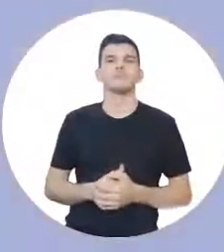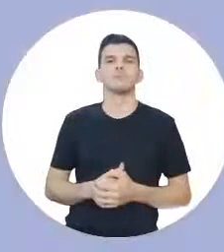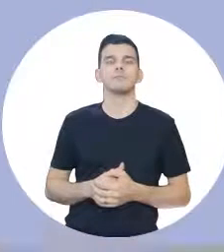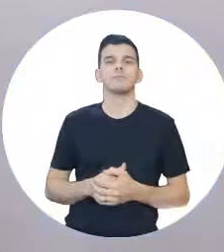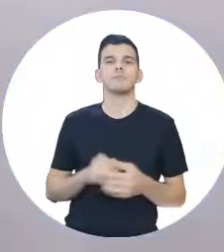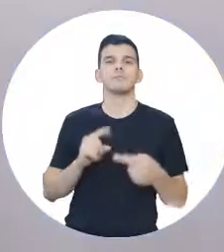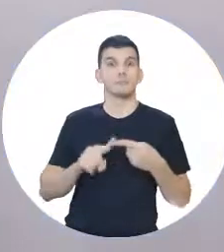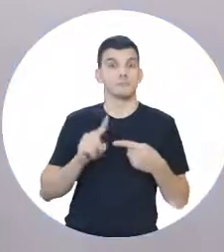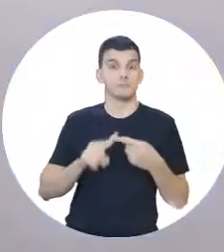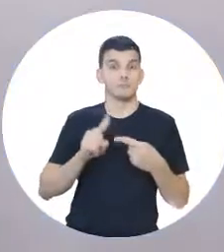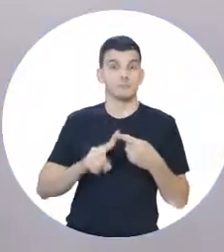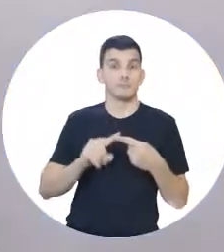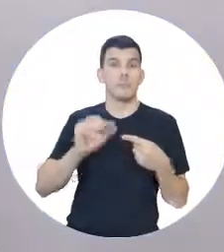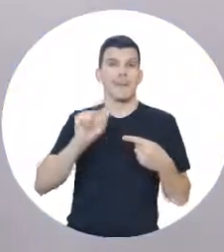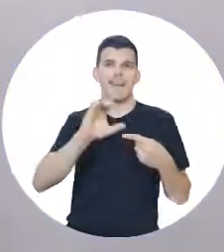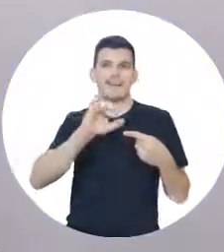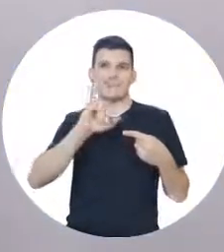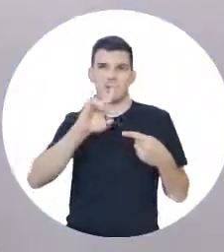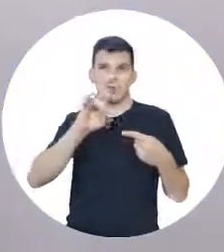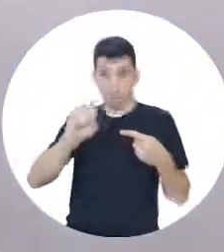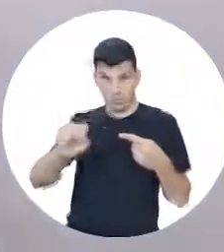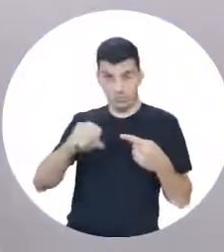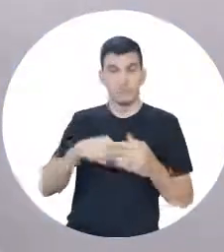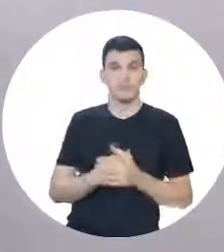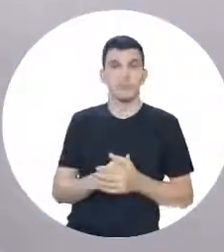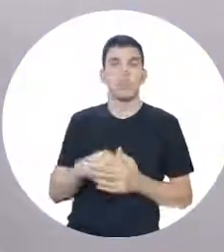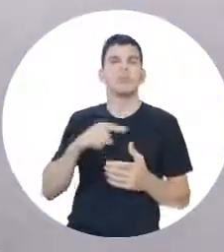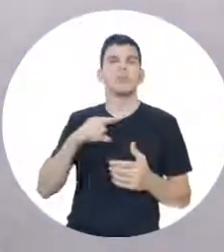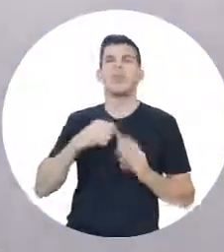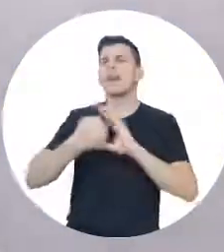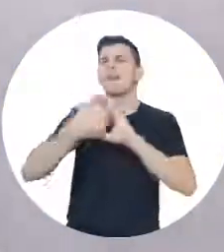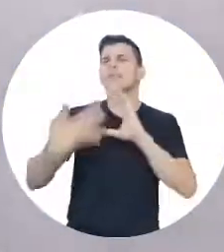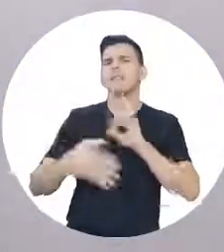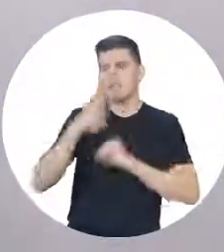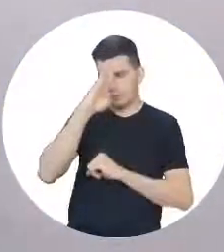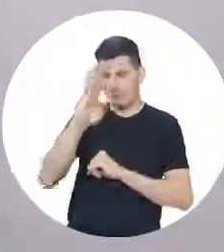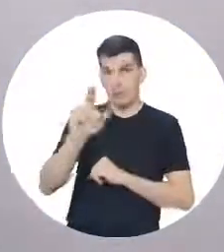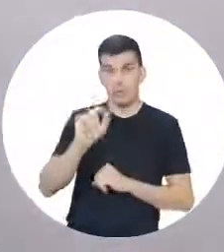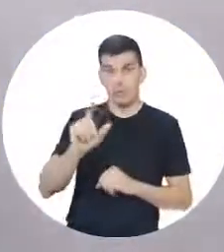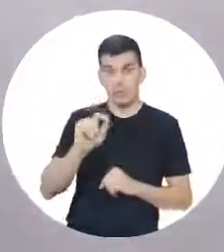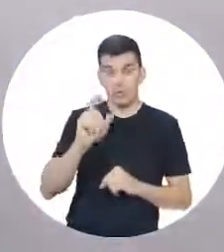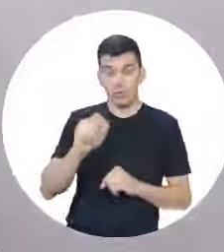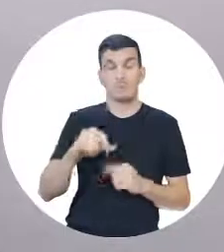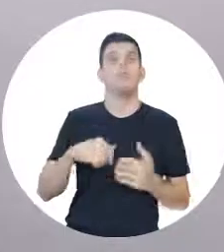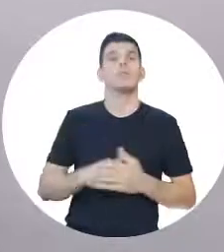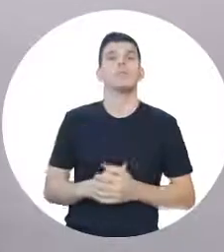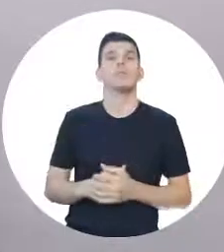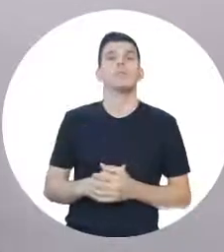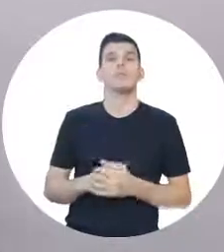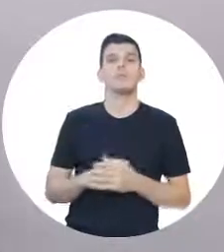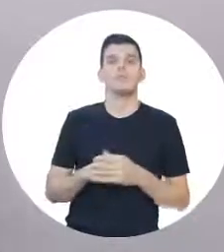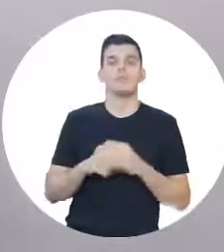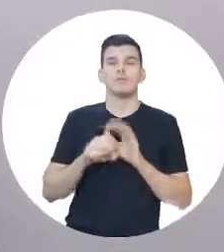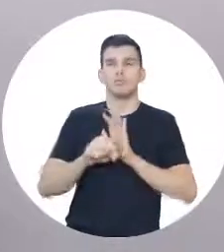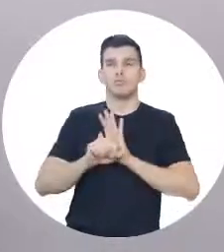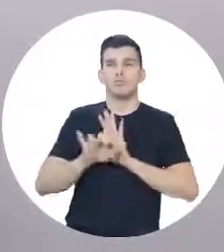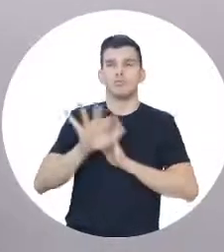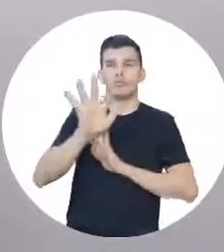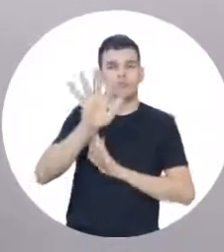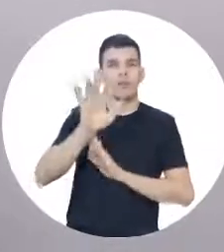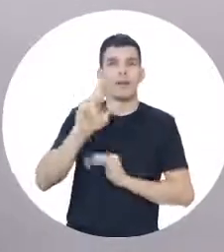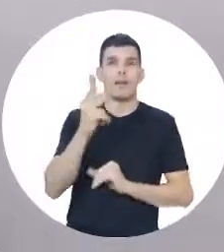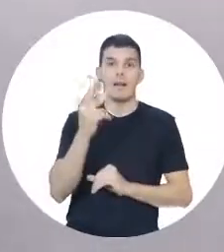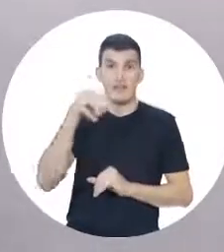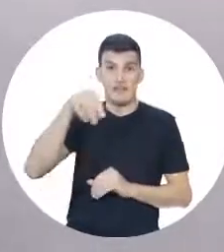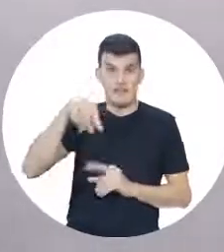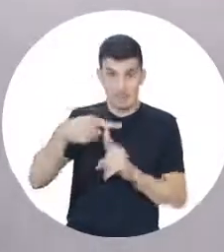Vamos lá! Primeira função inorgânica são os ácidos. Ácidos têm como característica, conceito mais comum, liberar